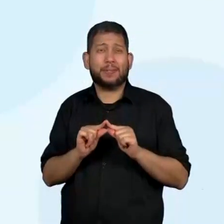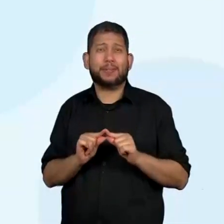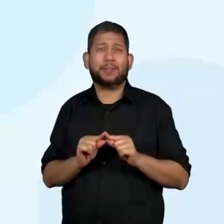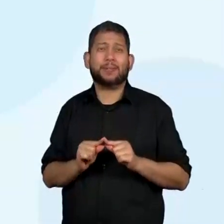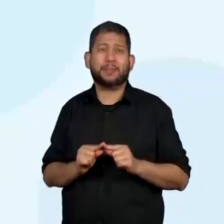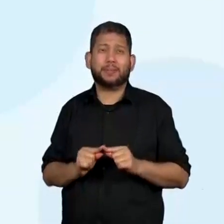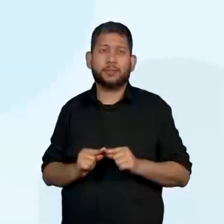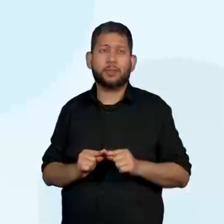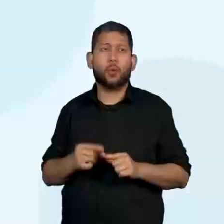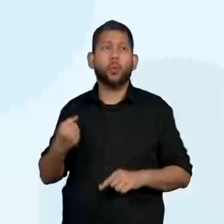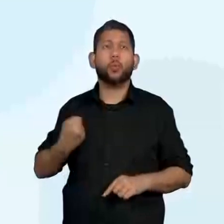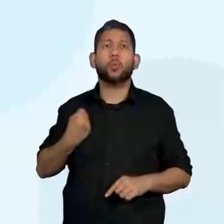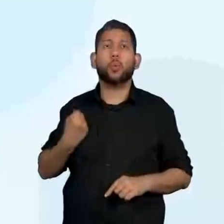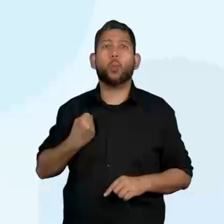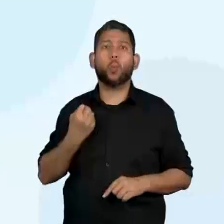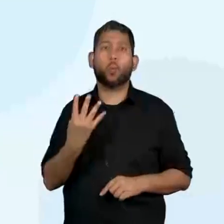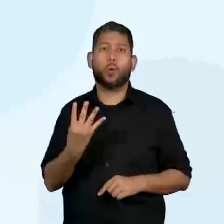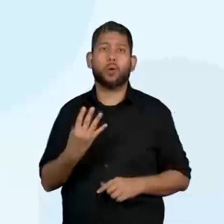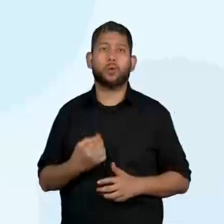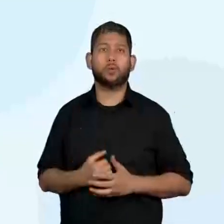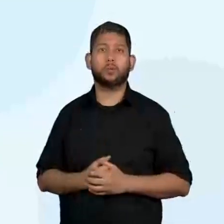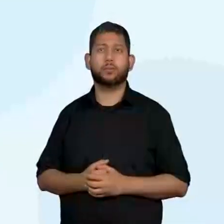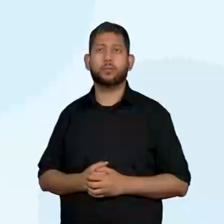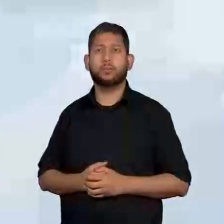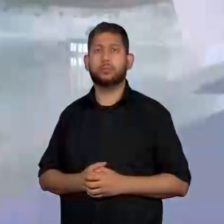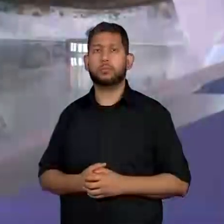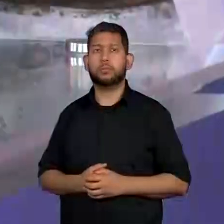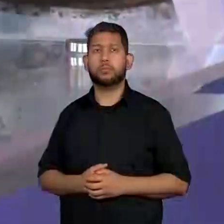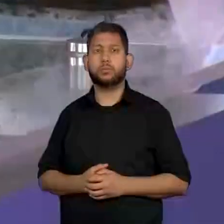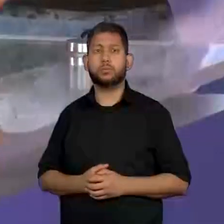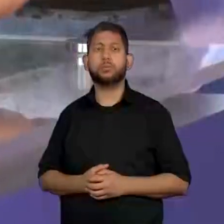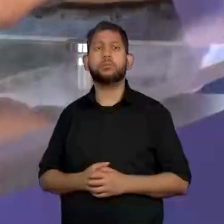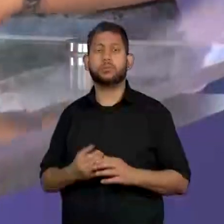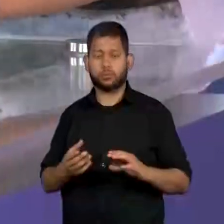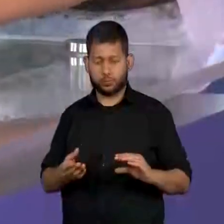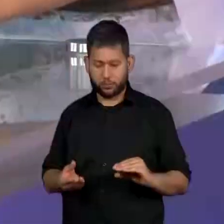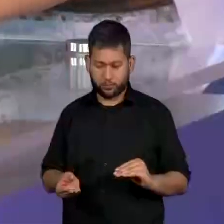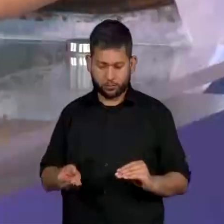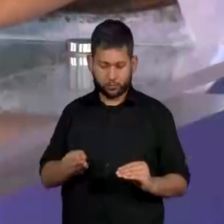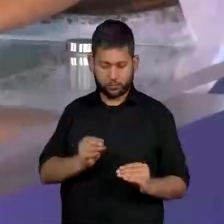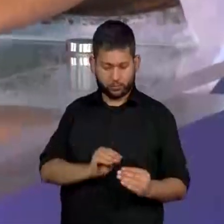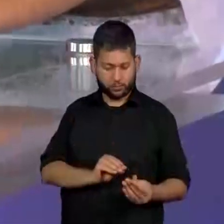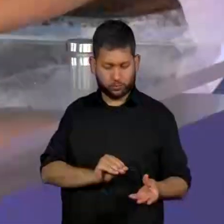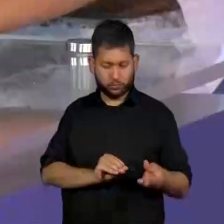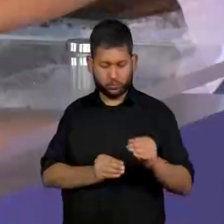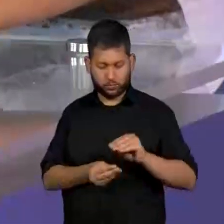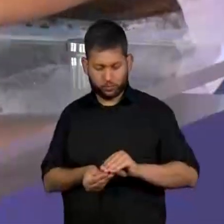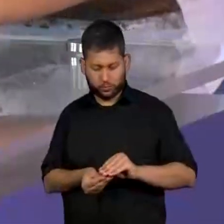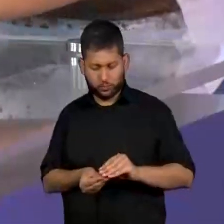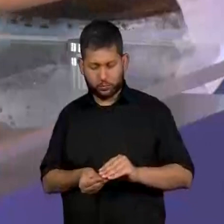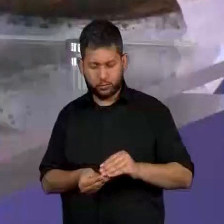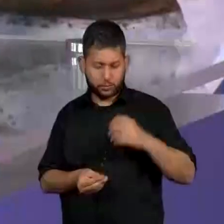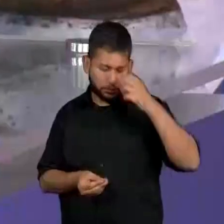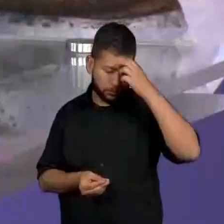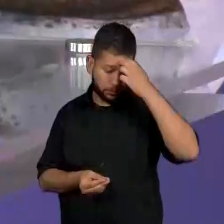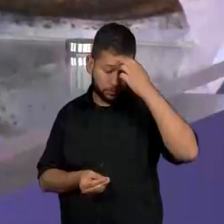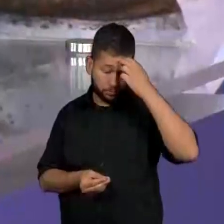4 aí do nosso material então pontinha com pontinha do lado maior aqui